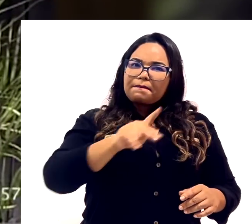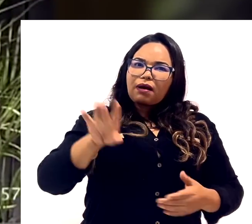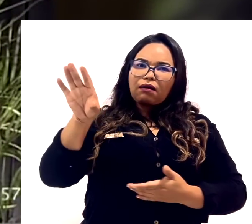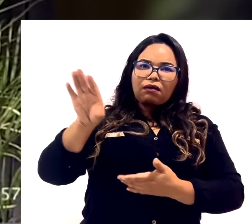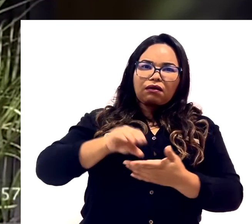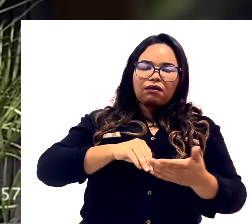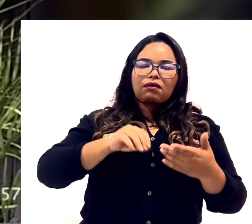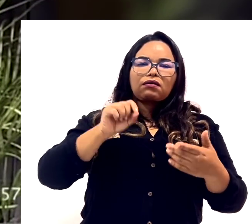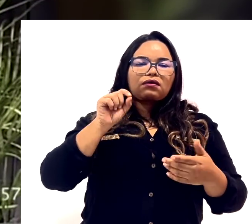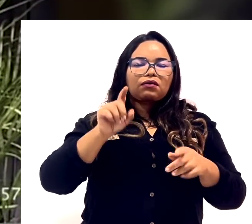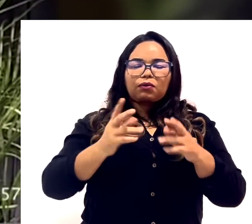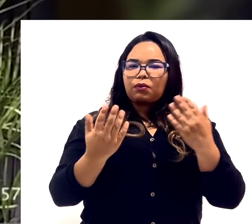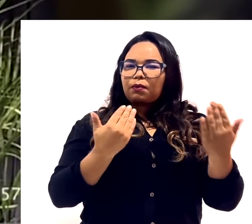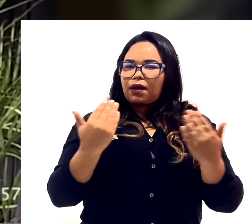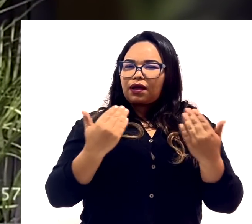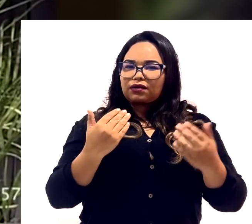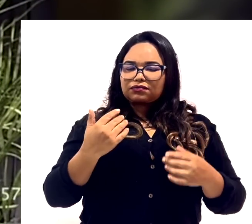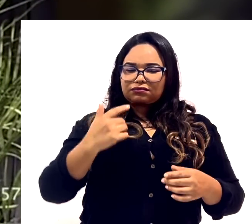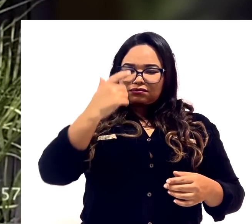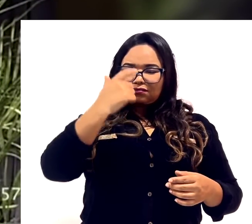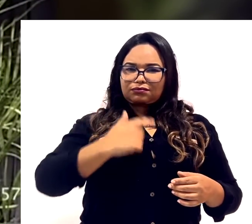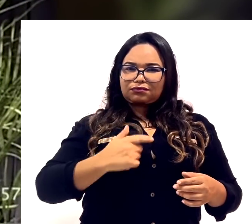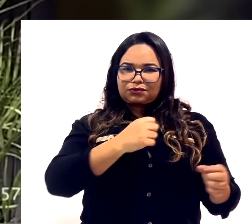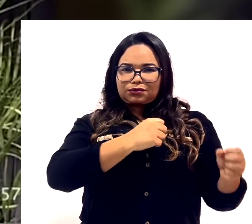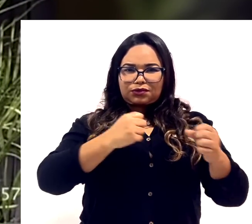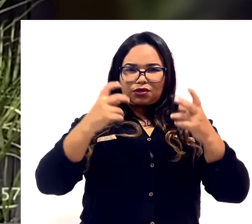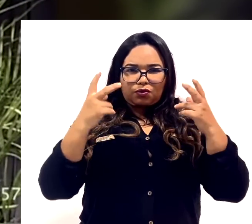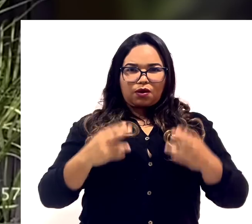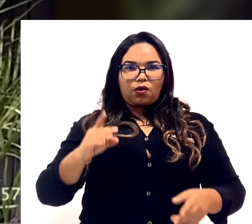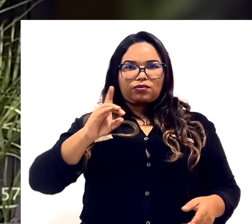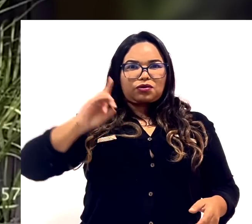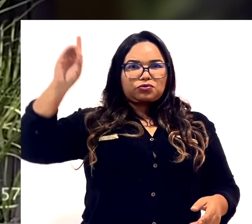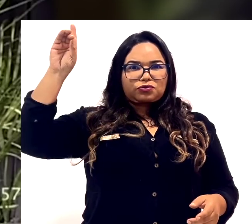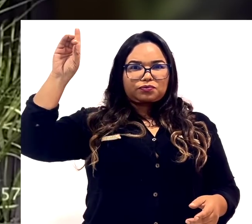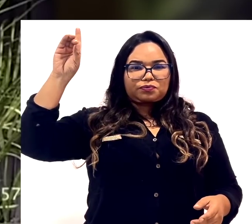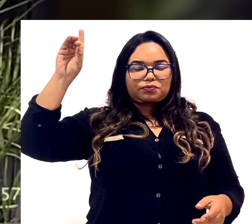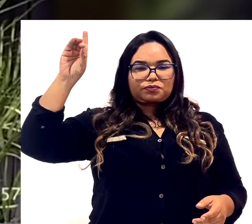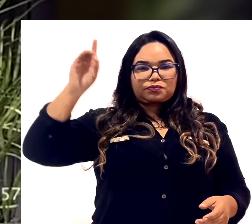ele alega ser e ter o poder de Deus.